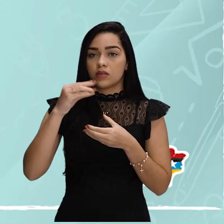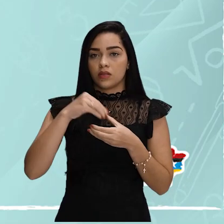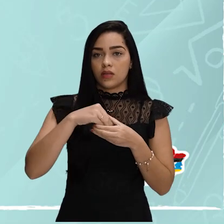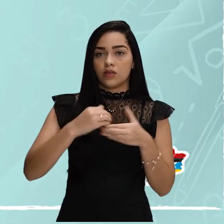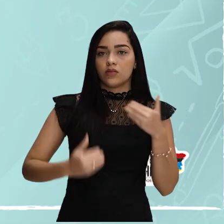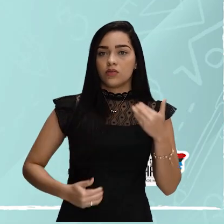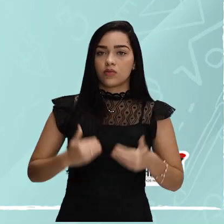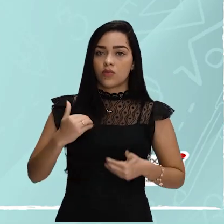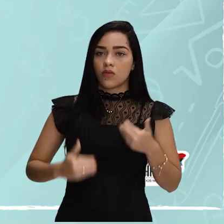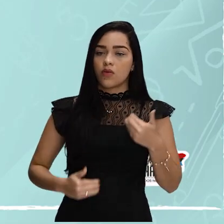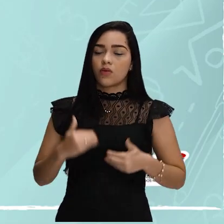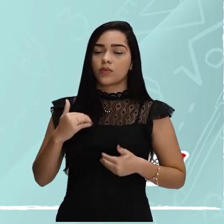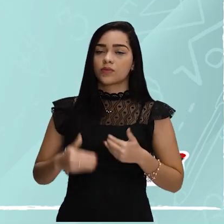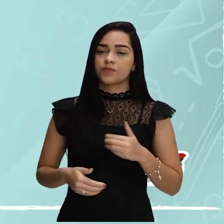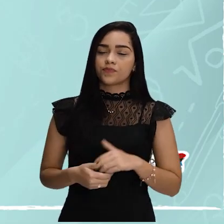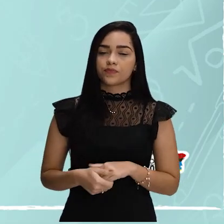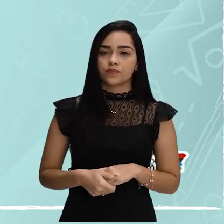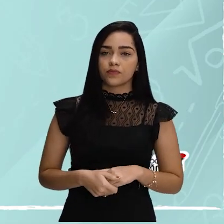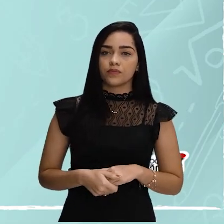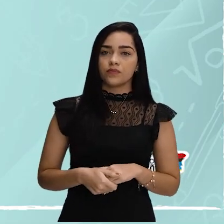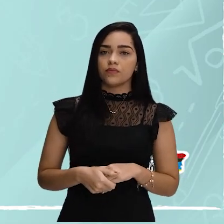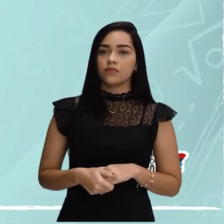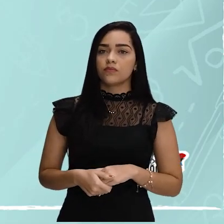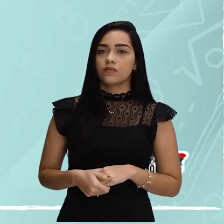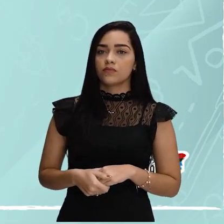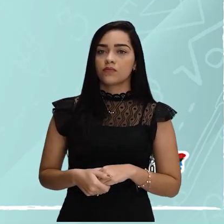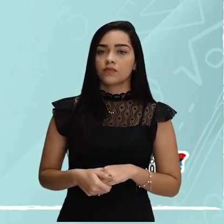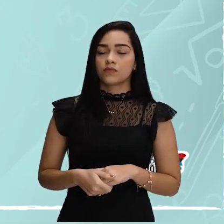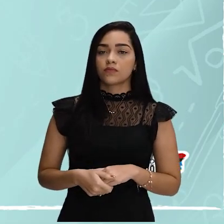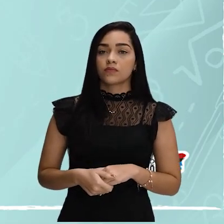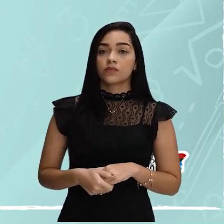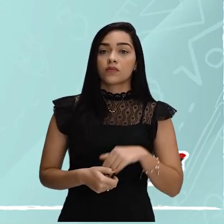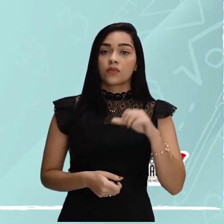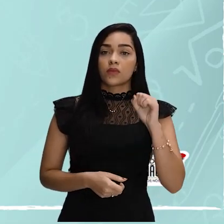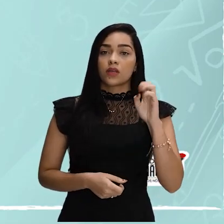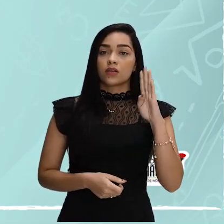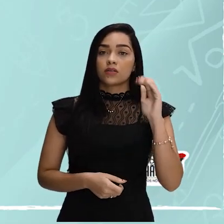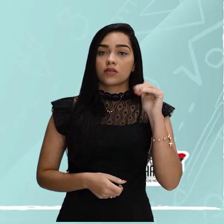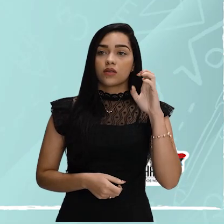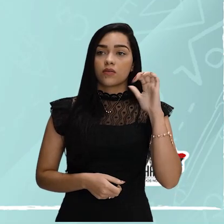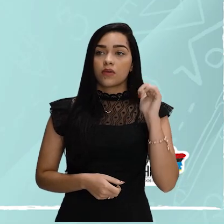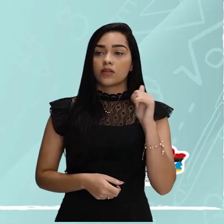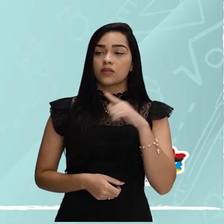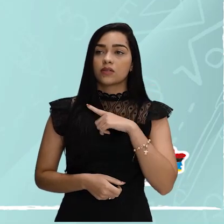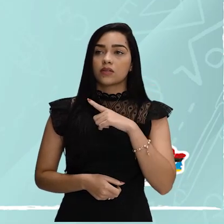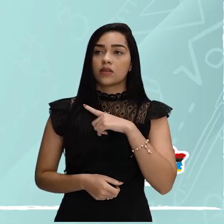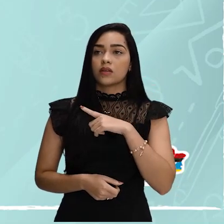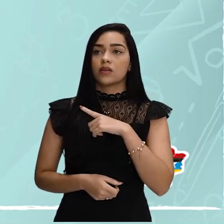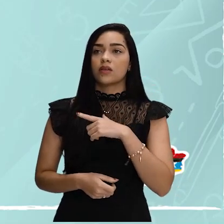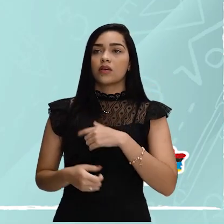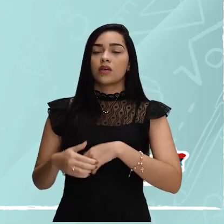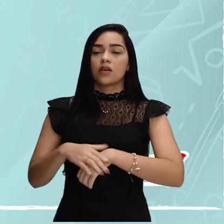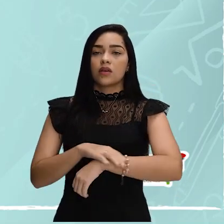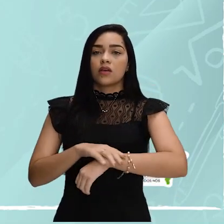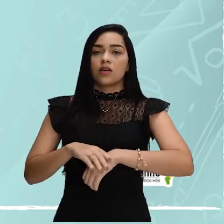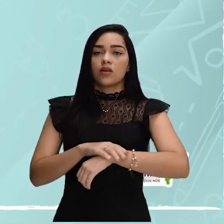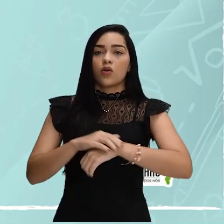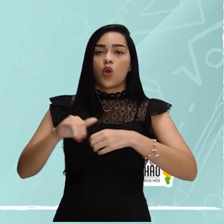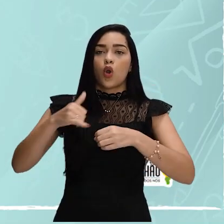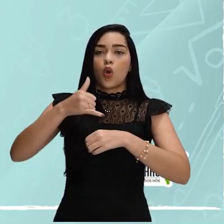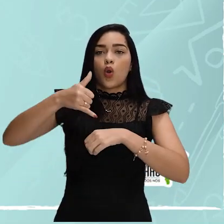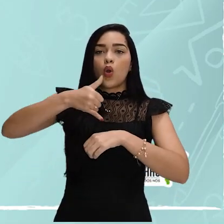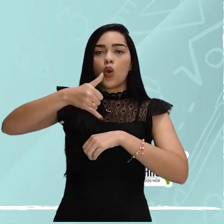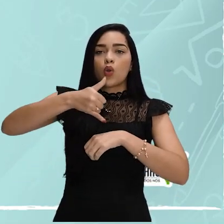corpo, glândula exócrina. Glândula sebácea produz aqui essa oleosidade da nossa